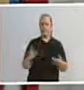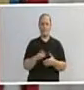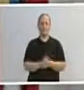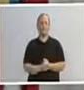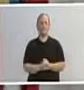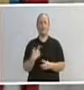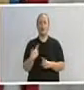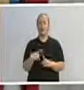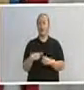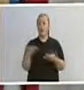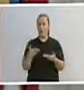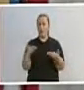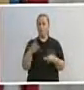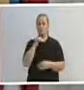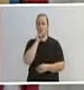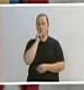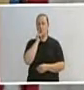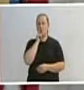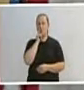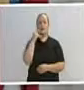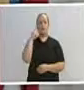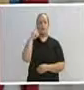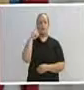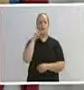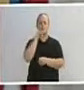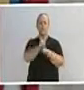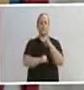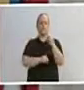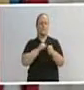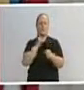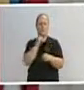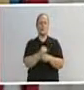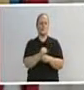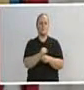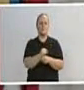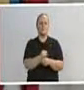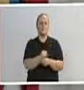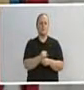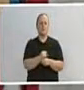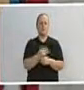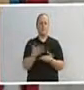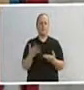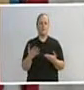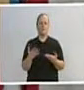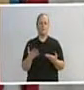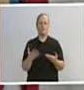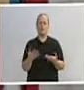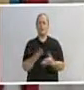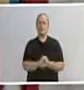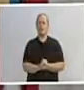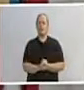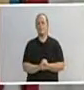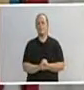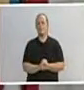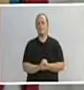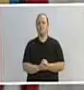LGBTI, talvez esta fala do Papa tenha sido na lógica de chamar a atenção do mundo para esses problemas do